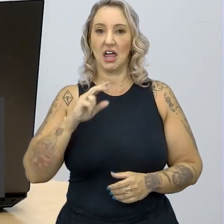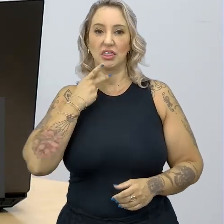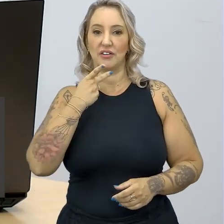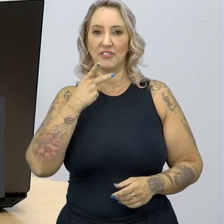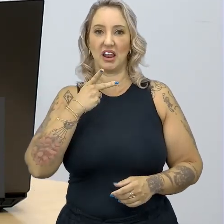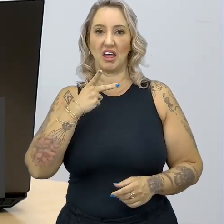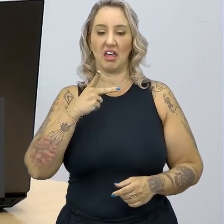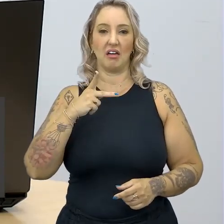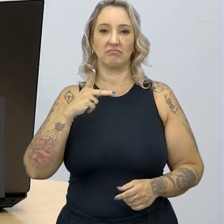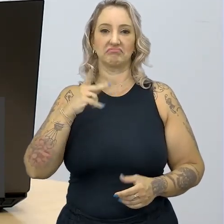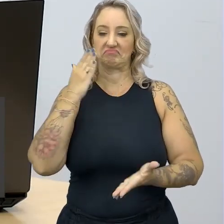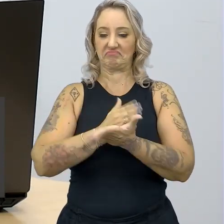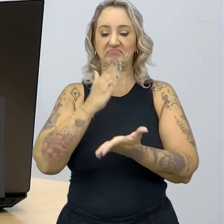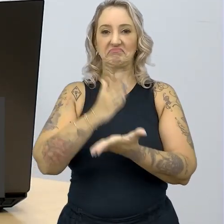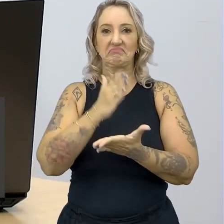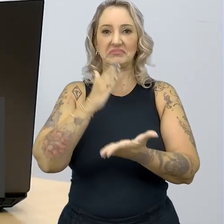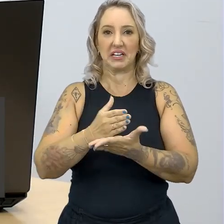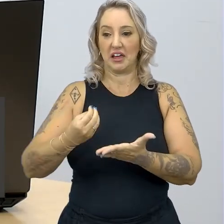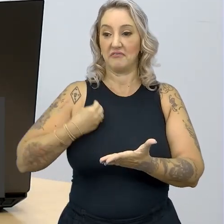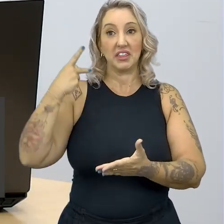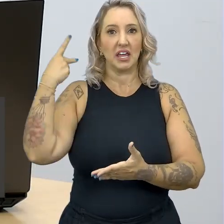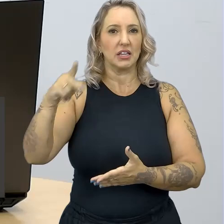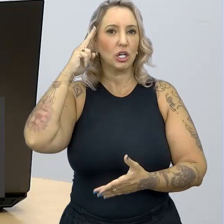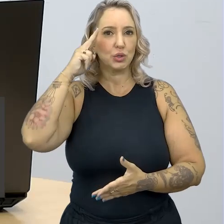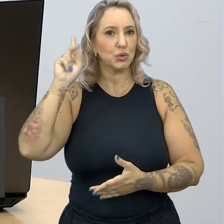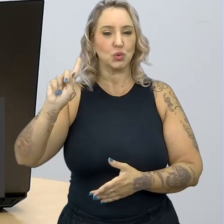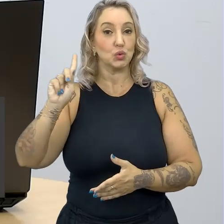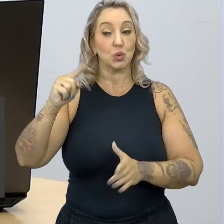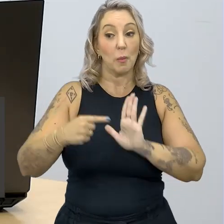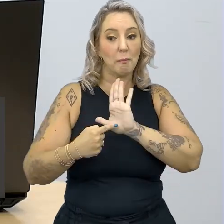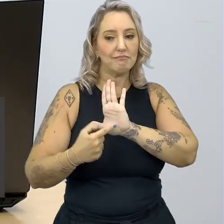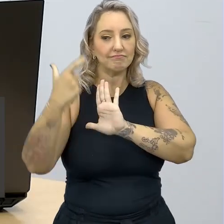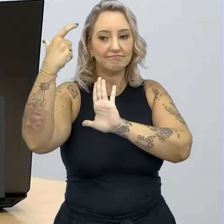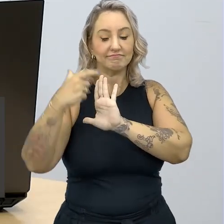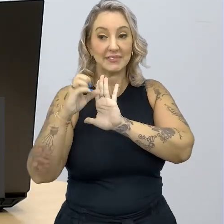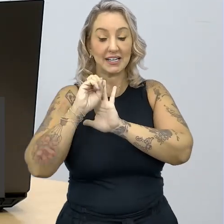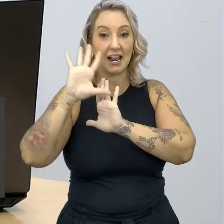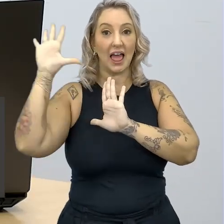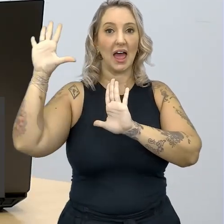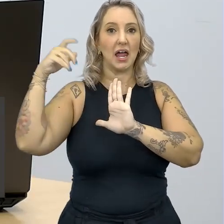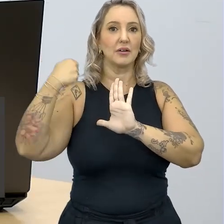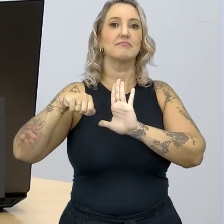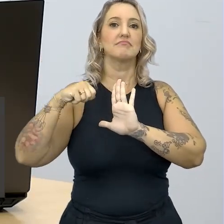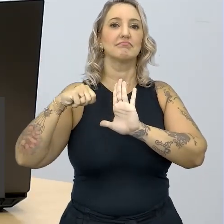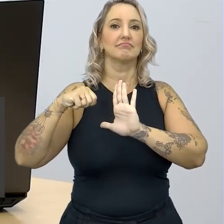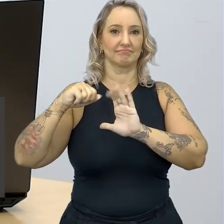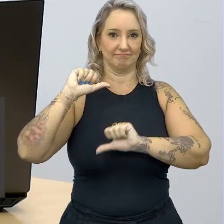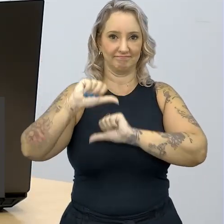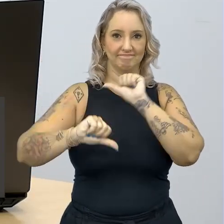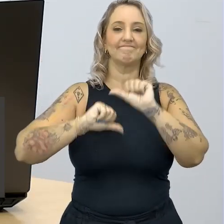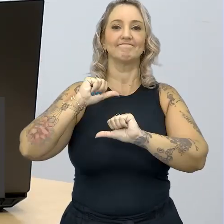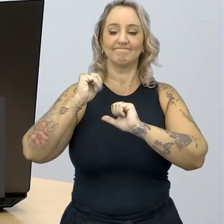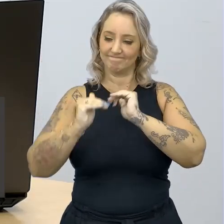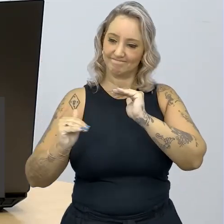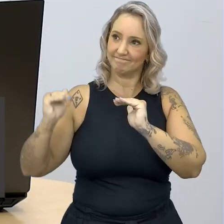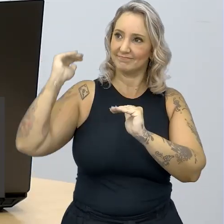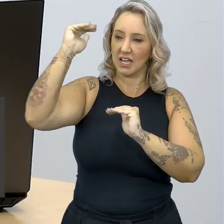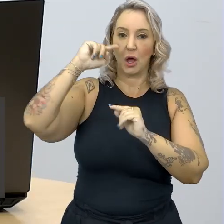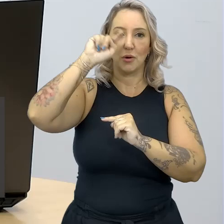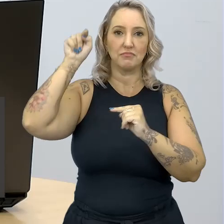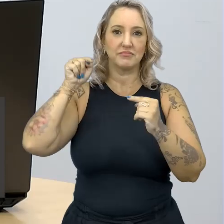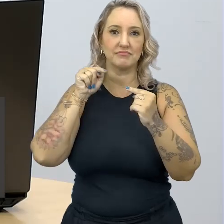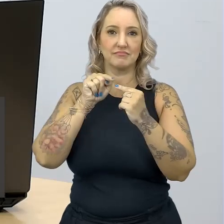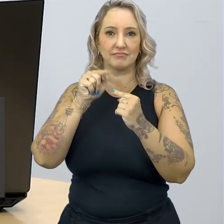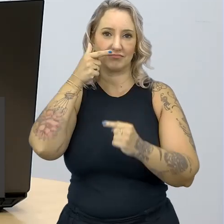cortar o projeto de vida, o sonho desse estudante, mas você mostrar o que é preciso para se tornar chegar àquele